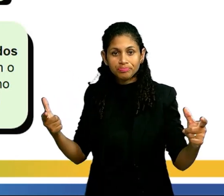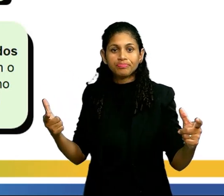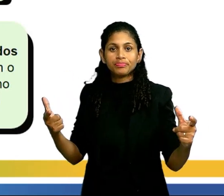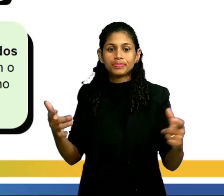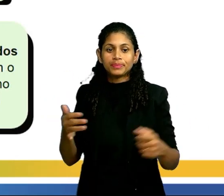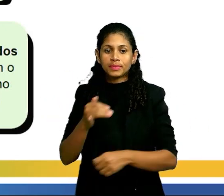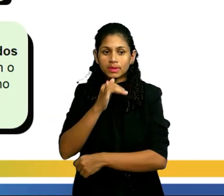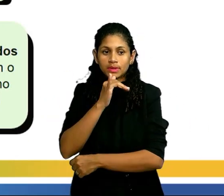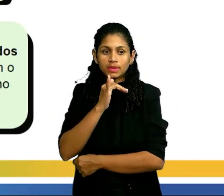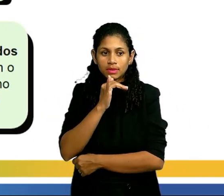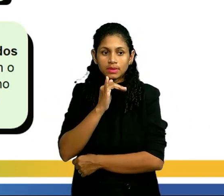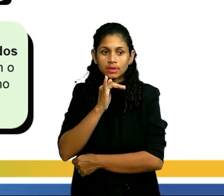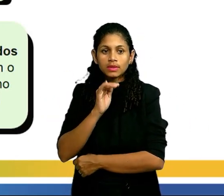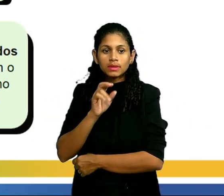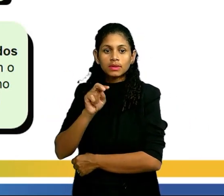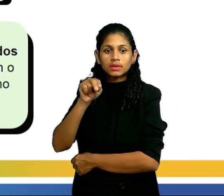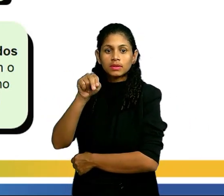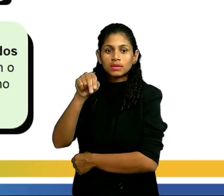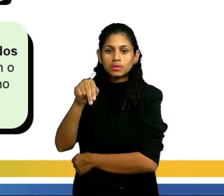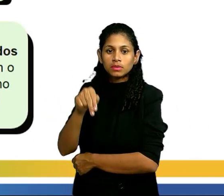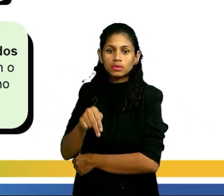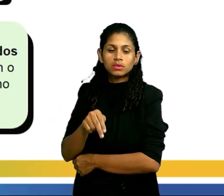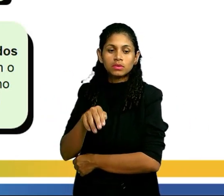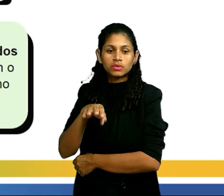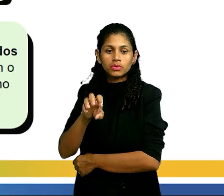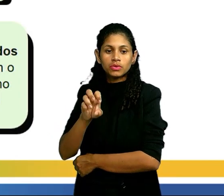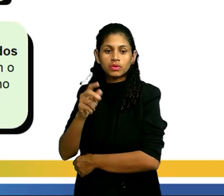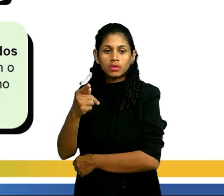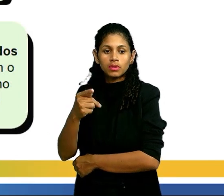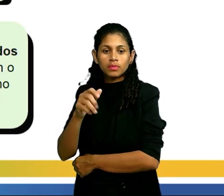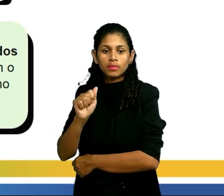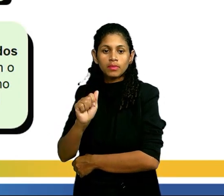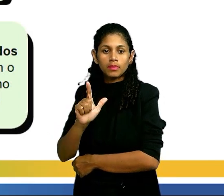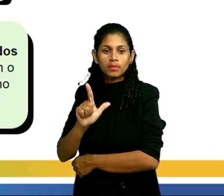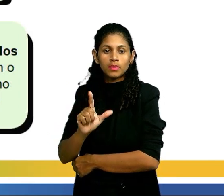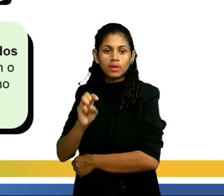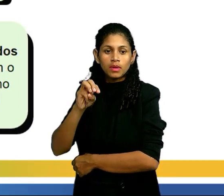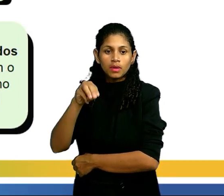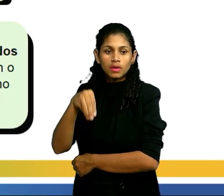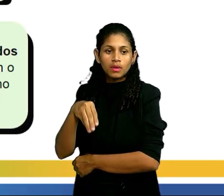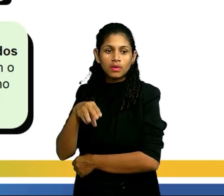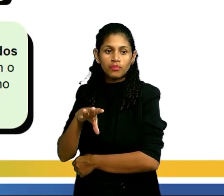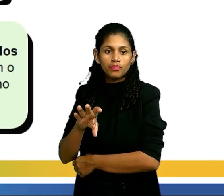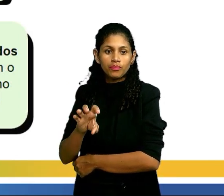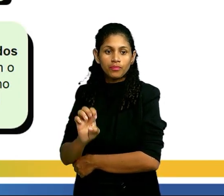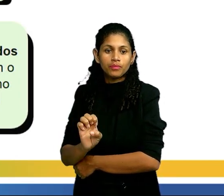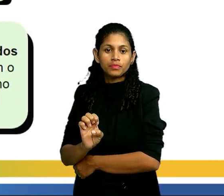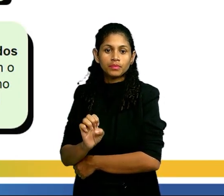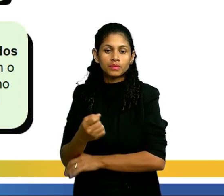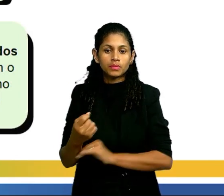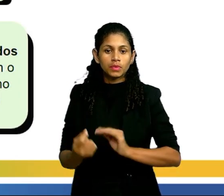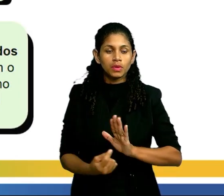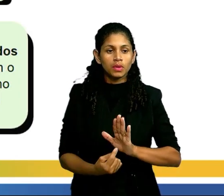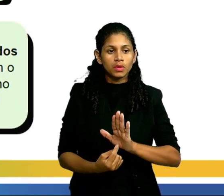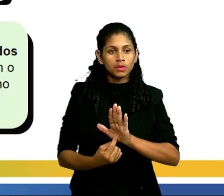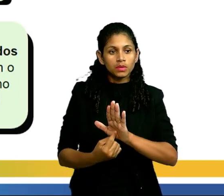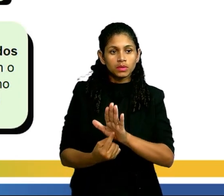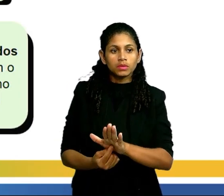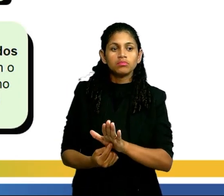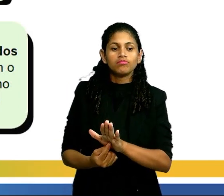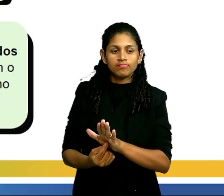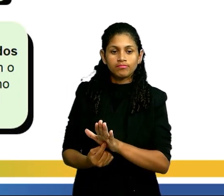uma das armas que foram usadas, né, inclusive a arma que está aí representada por essa foto, levou, claro, a